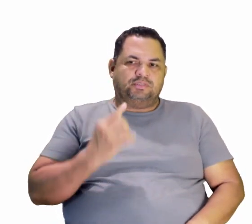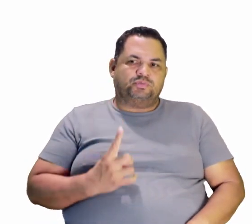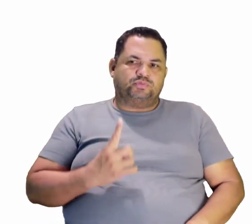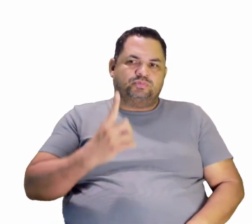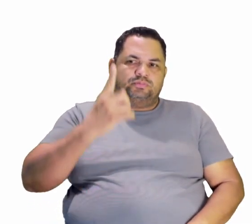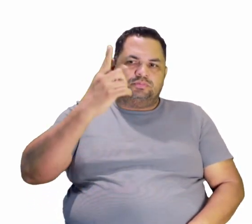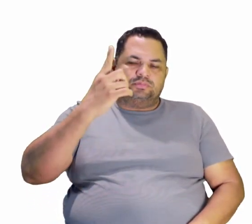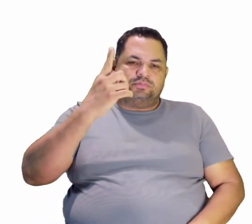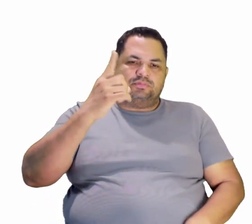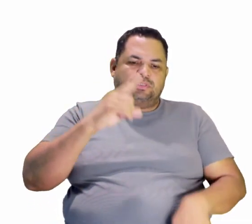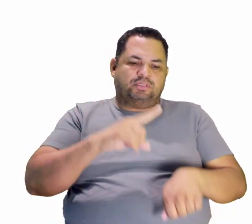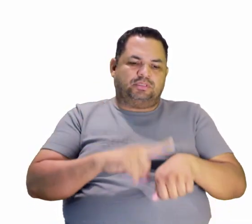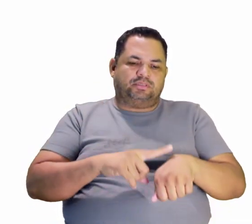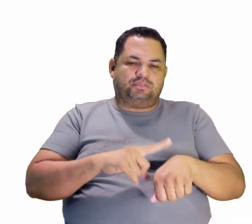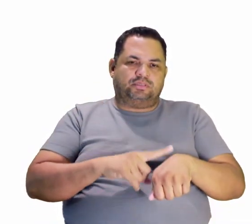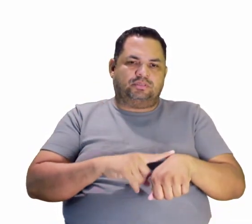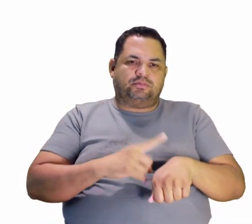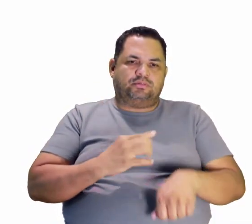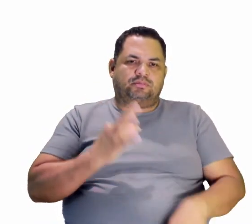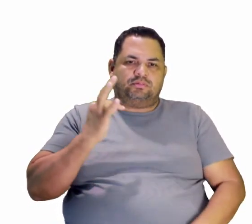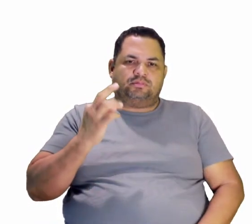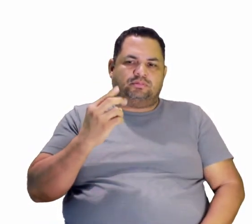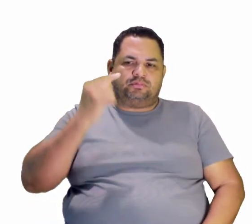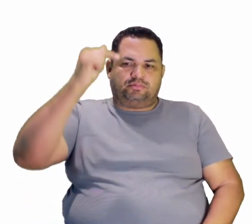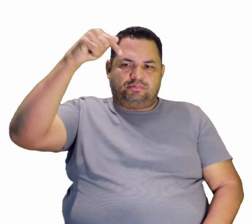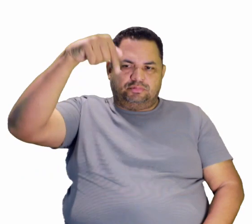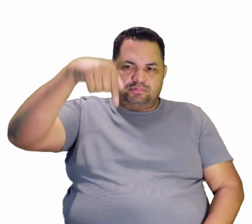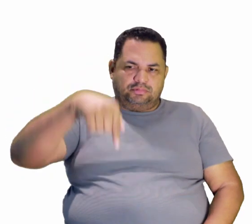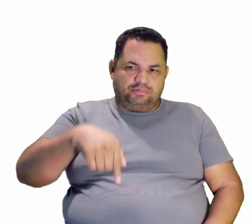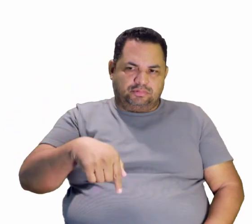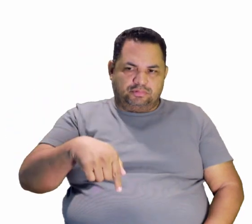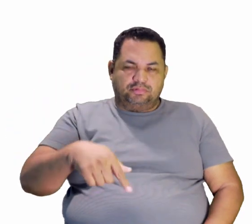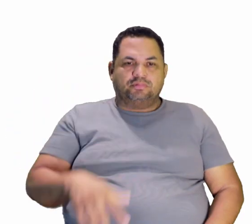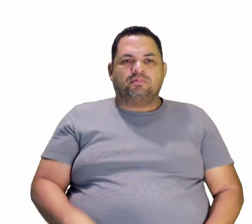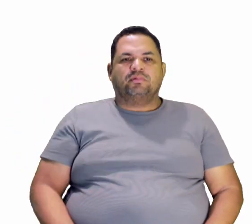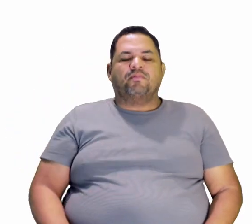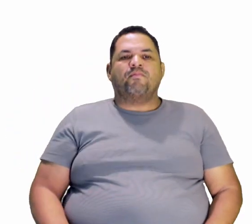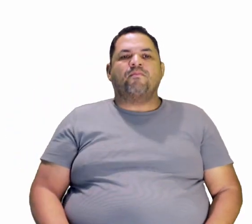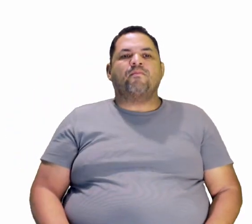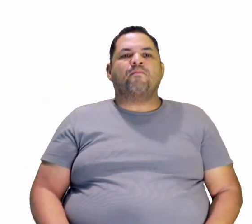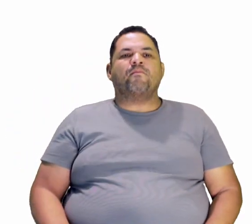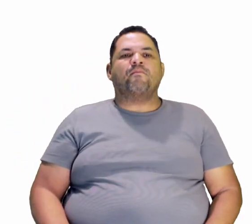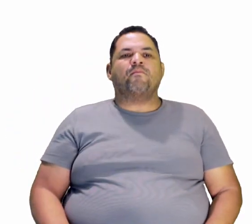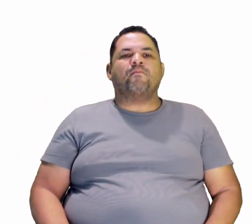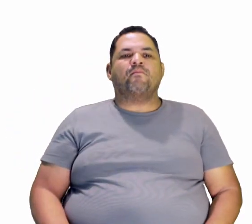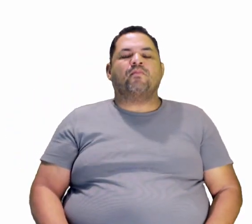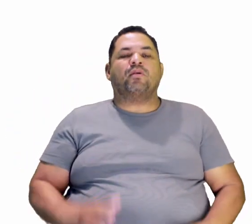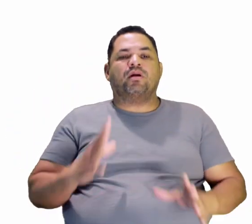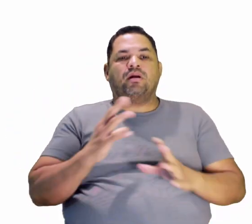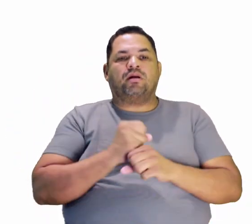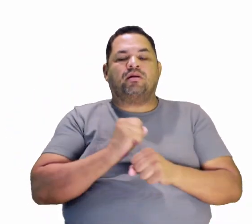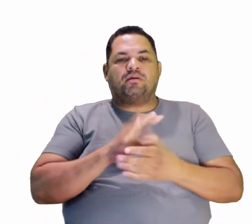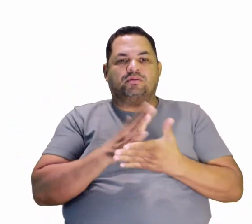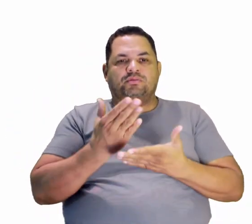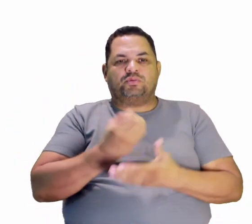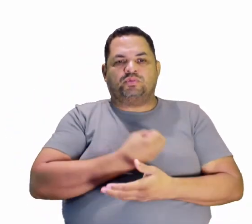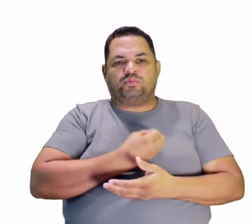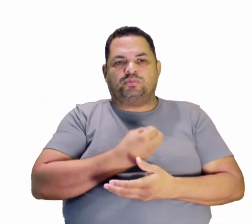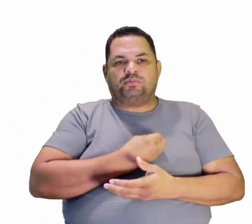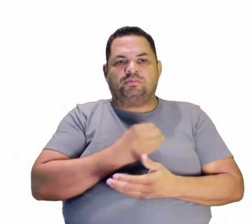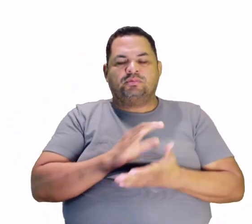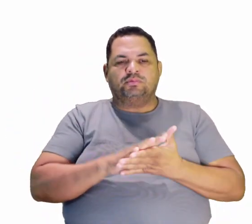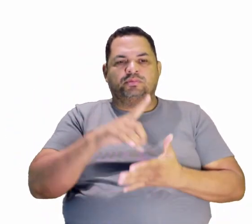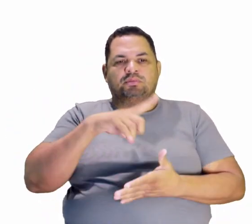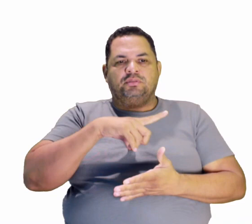iguais. Cortou, ficou só raiz de 2, ó, bem simples, tá? Então, vamos achar o valor agora. Nós temos o